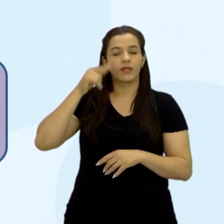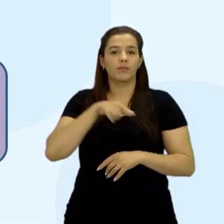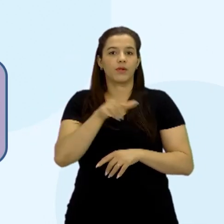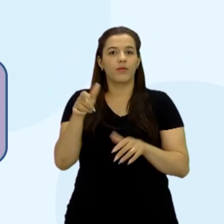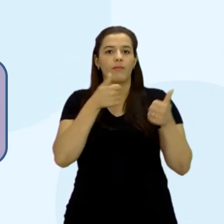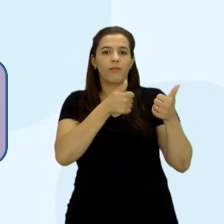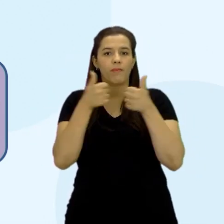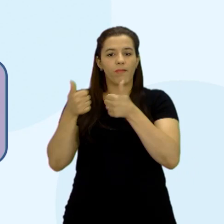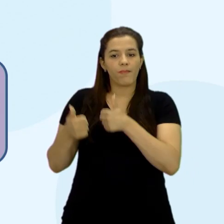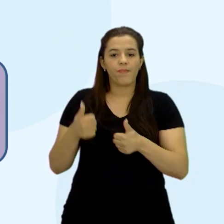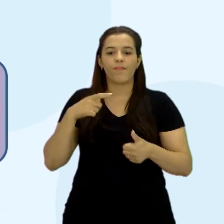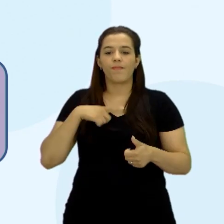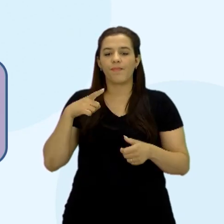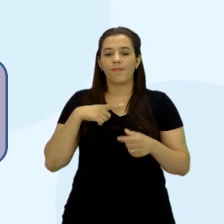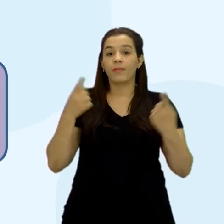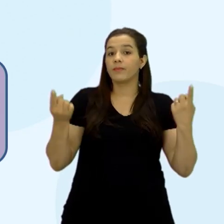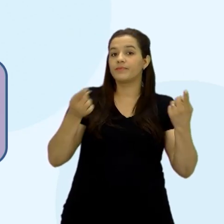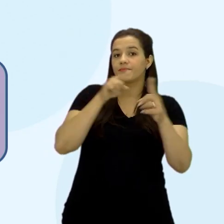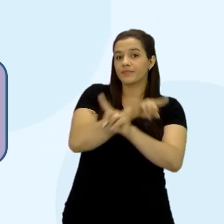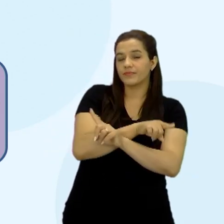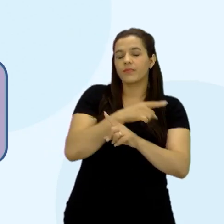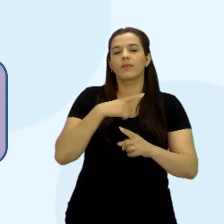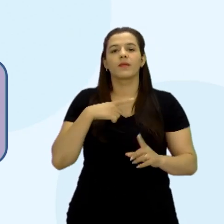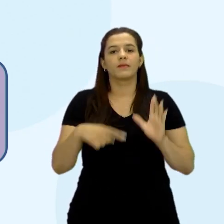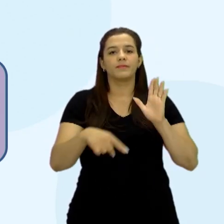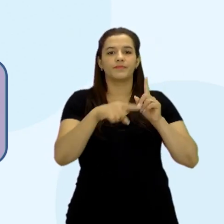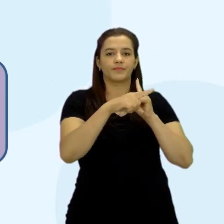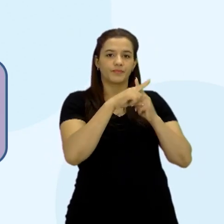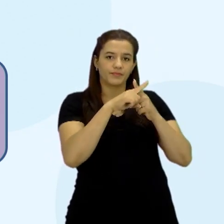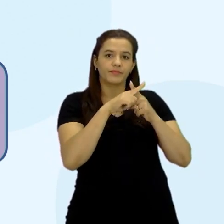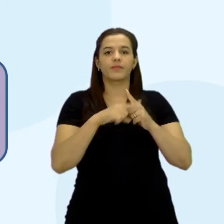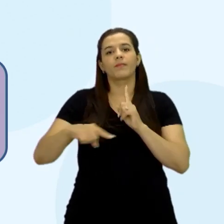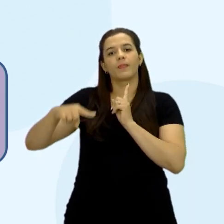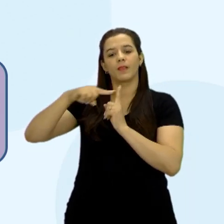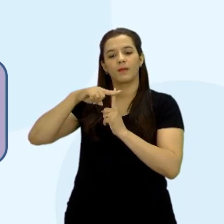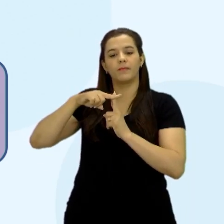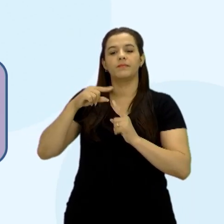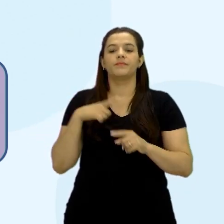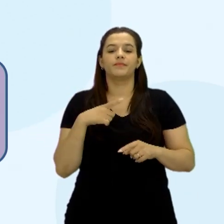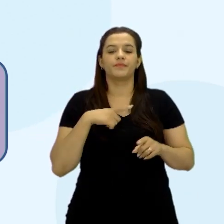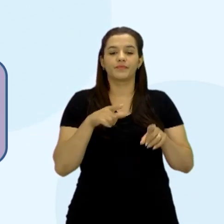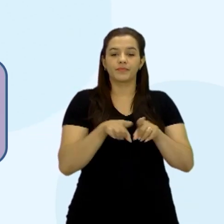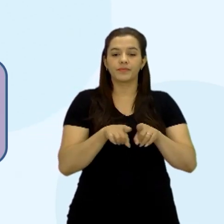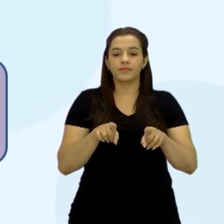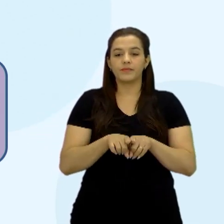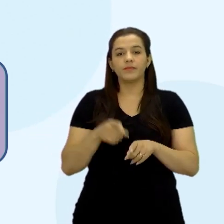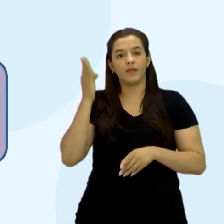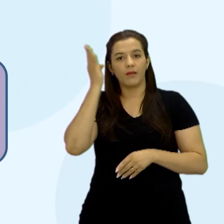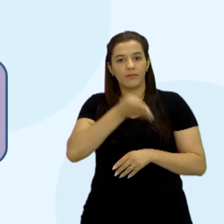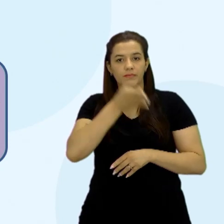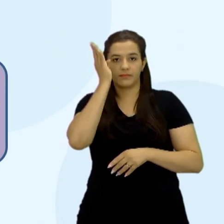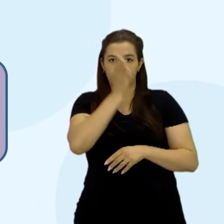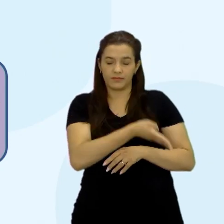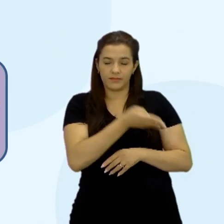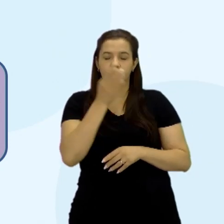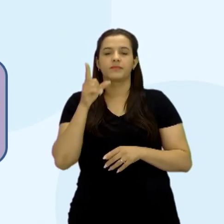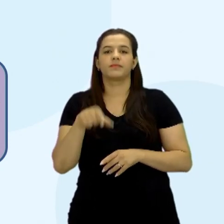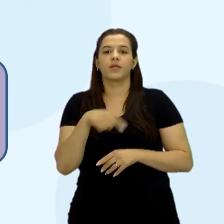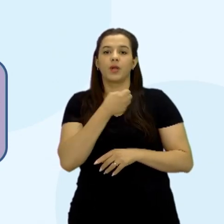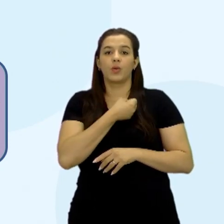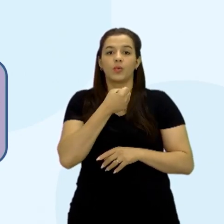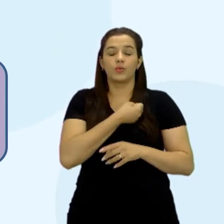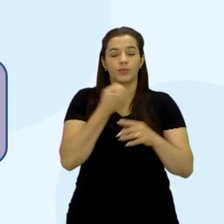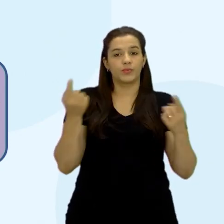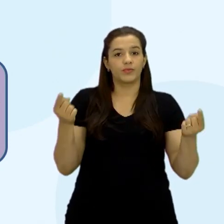esses dois sinais inversos aqui da multiplicação e da divisão. Eu vou eliminar o 27 com 27, contas inversas, né? Como se eu não tivesse